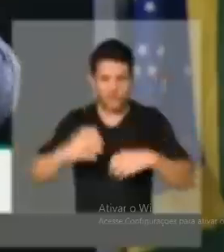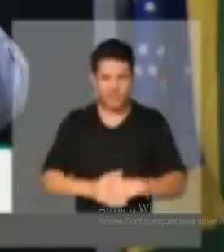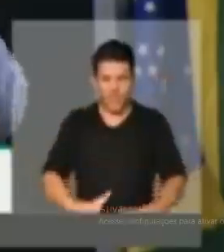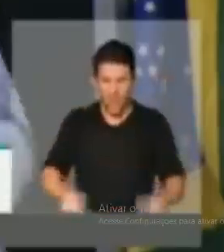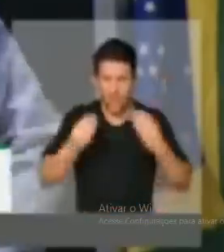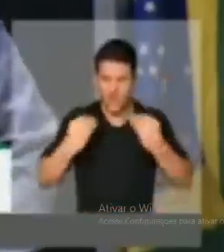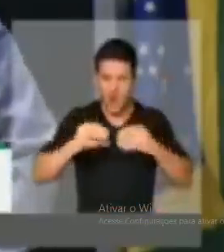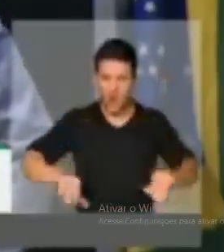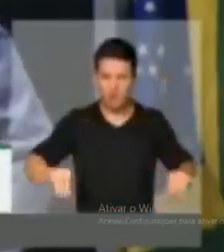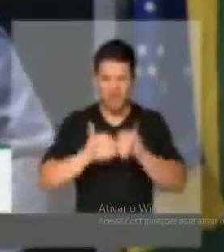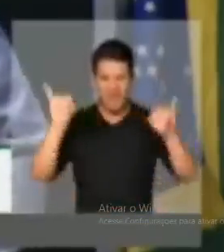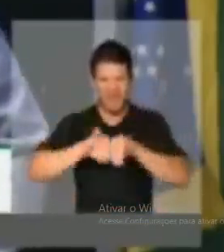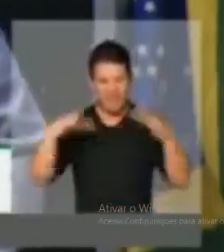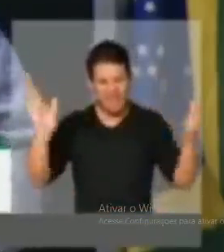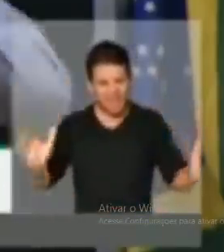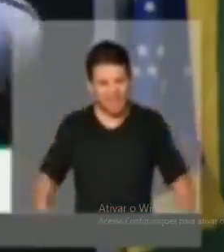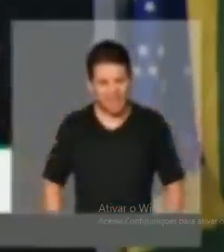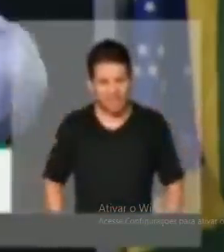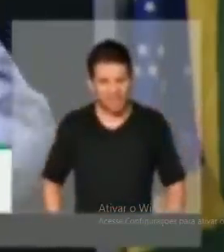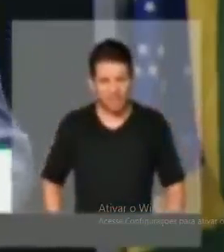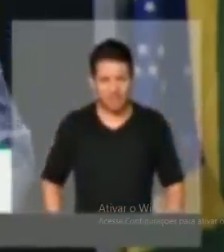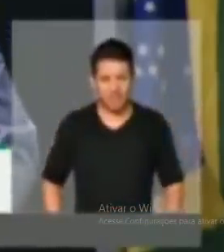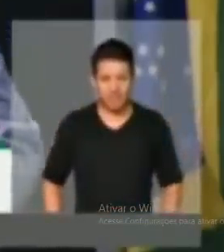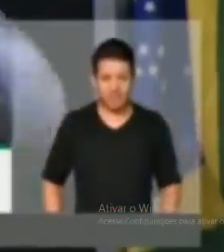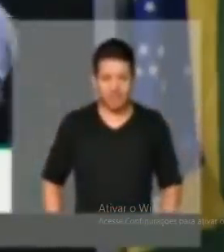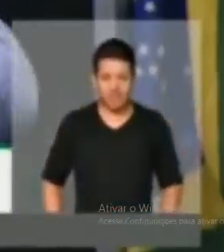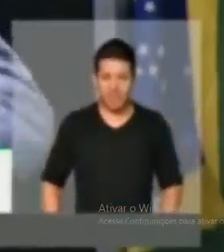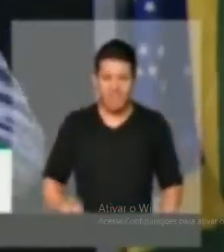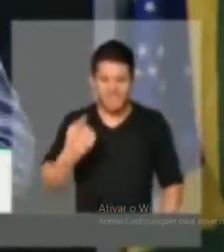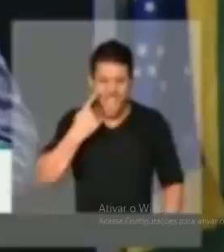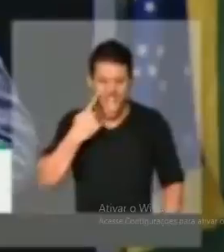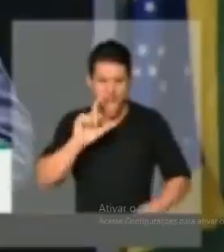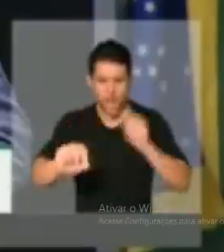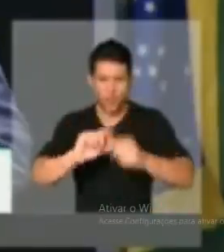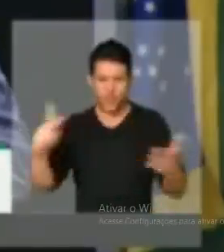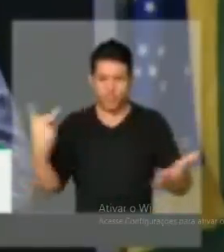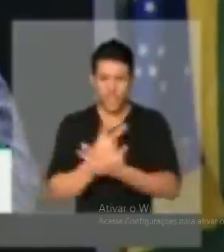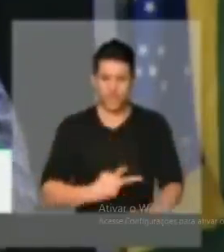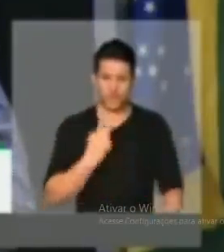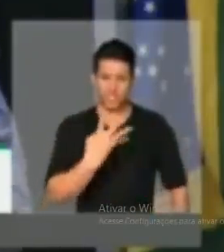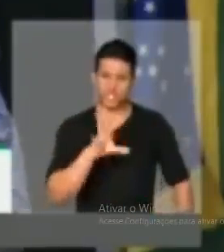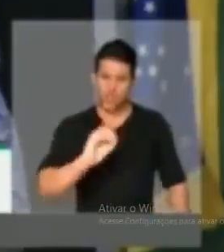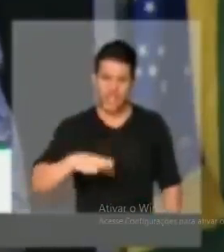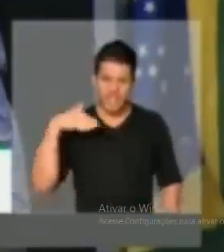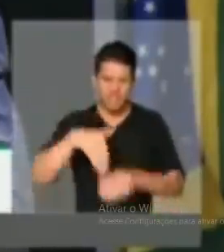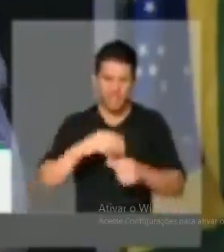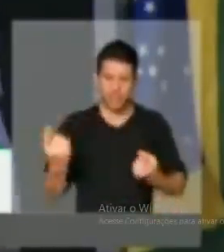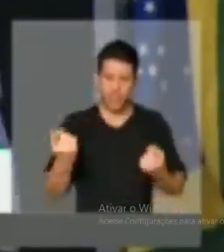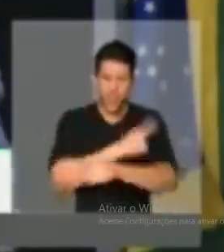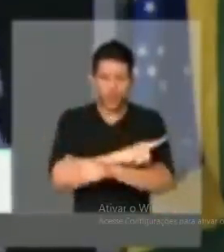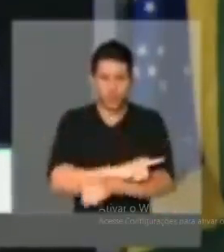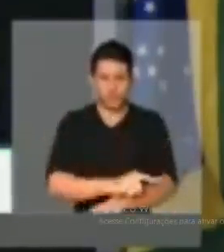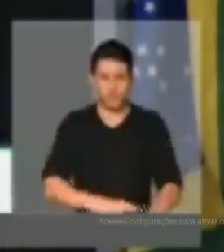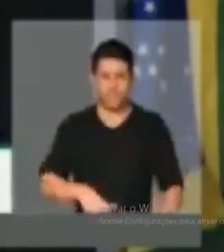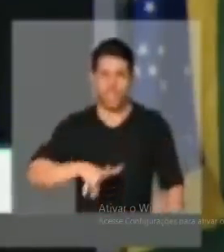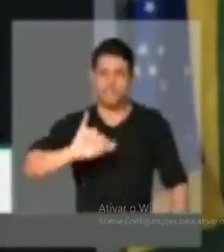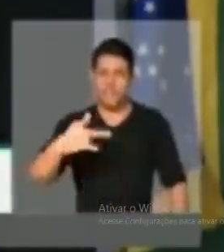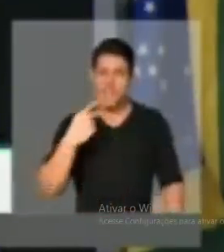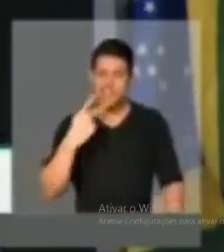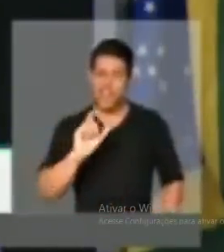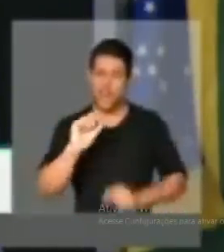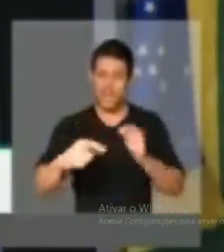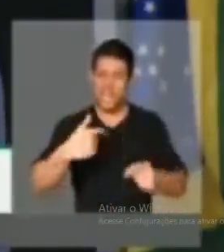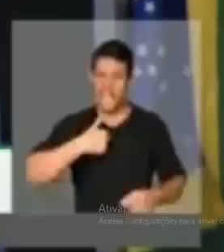que é uma esculhambação. Está aí, ó, 240 votos contra. Vão me chamar de